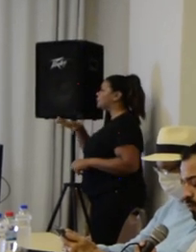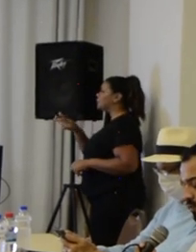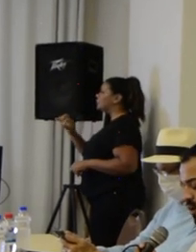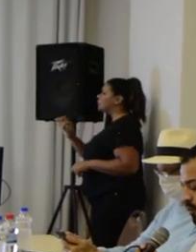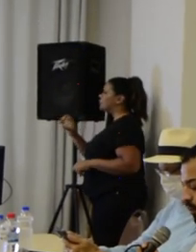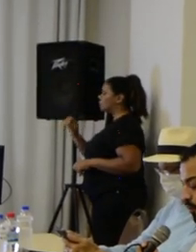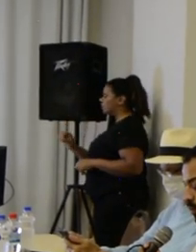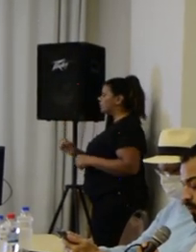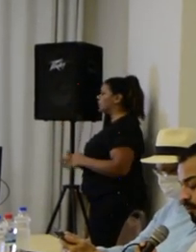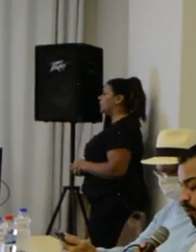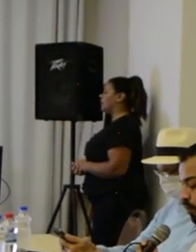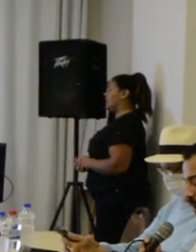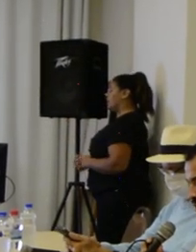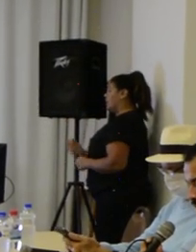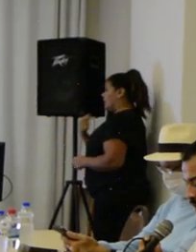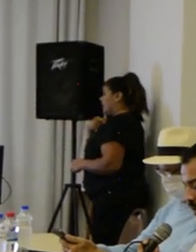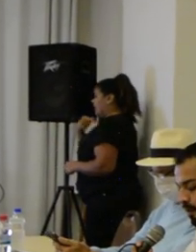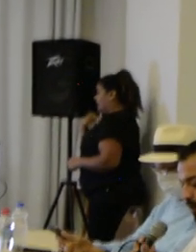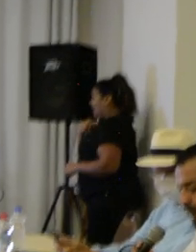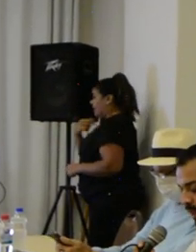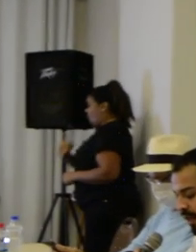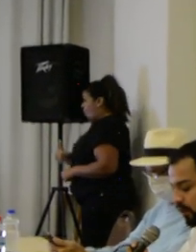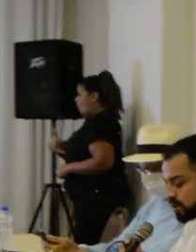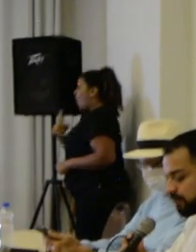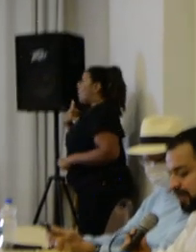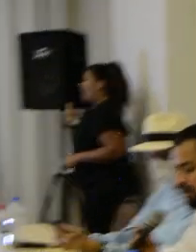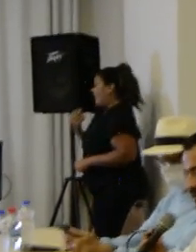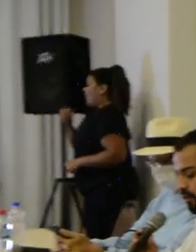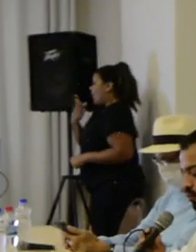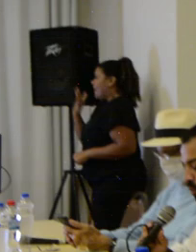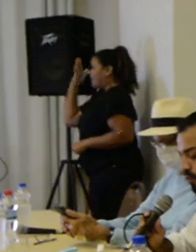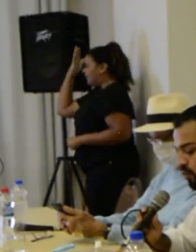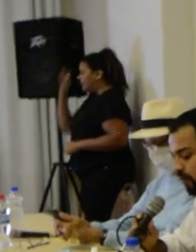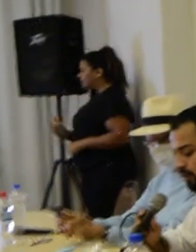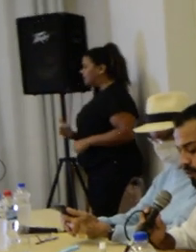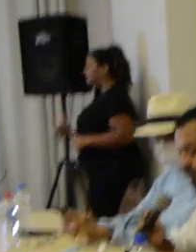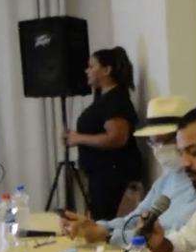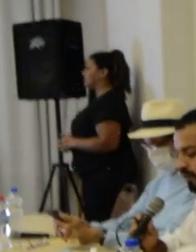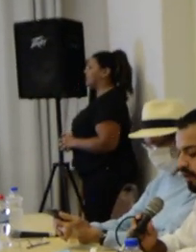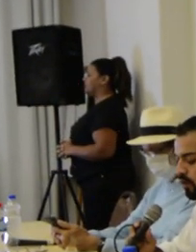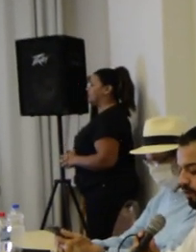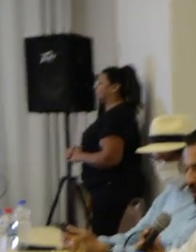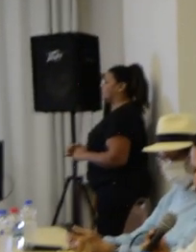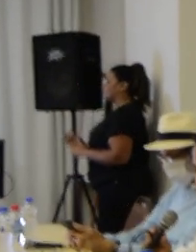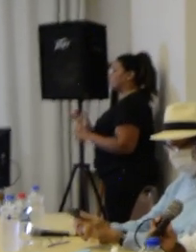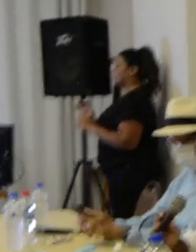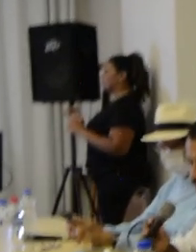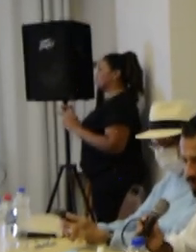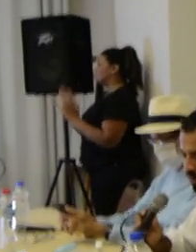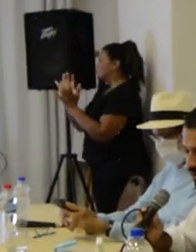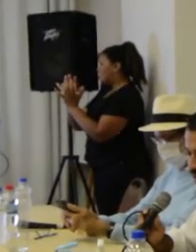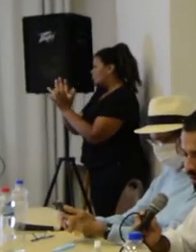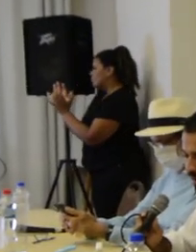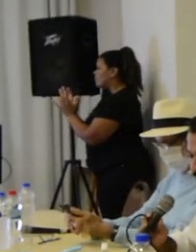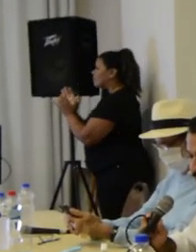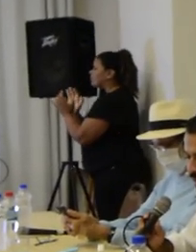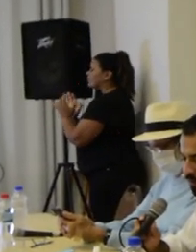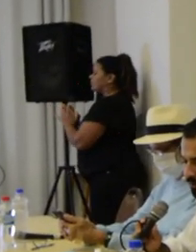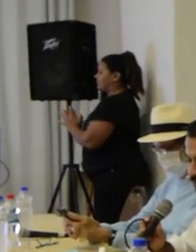também é algo que me orgulho bastante. Tem a nossa presença nas comissões, né, com as comissões